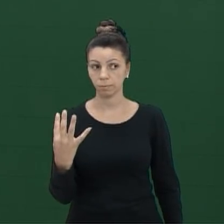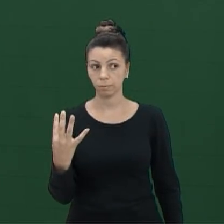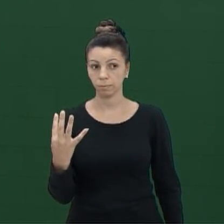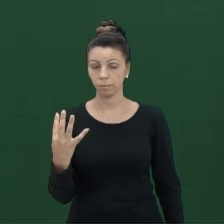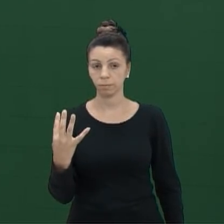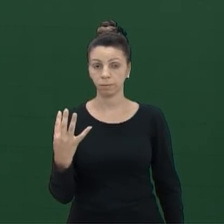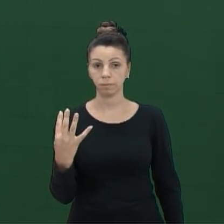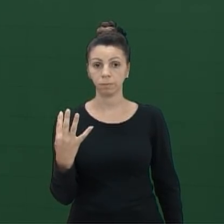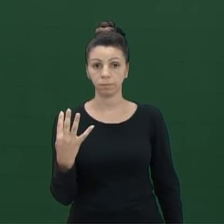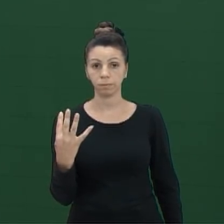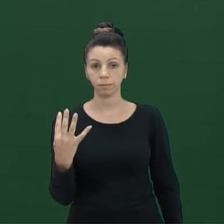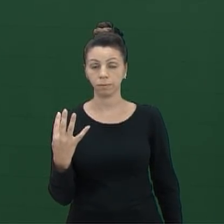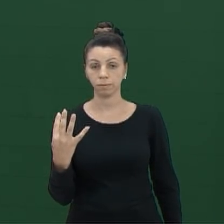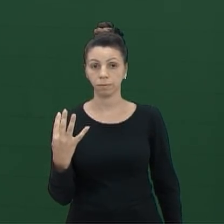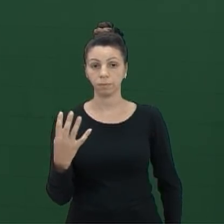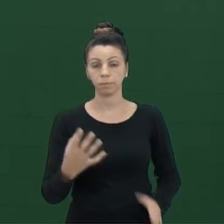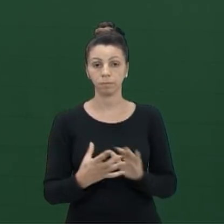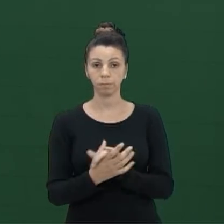0, geralmente, para não ter erro.